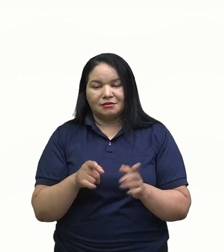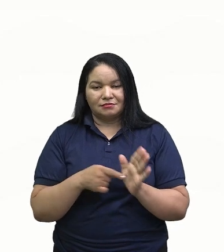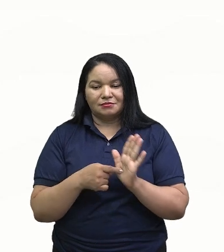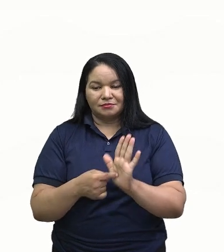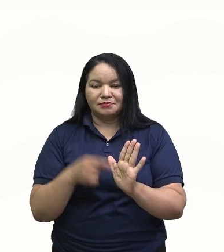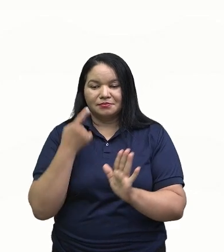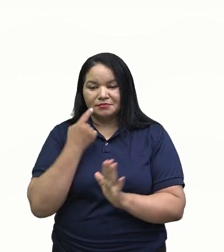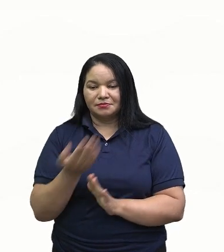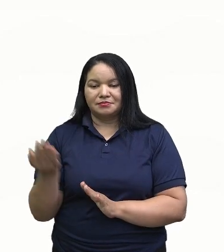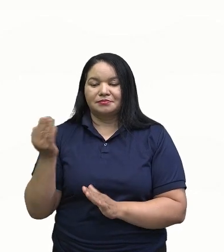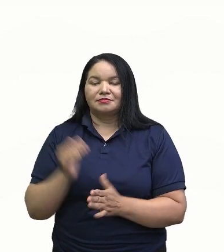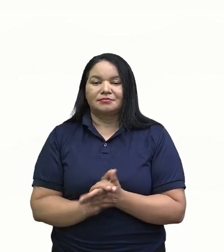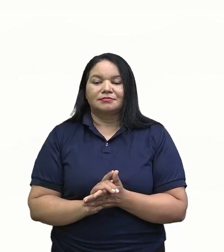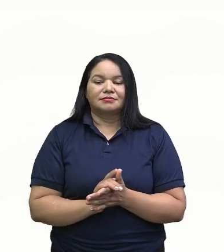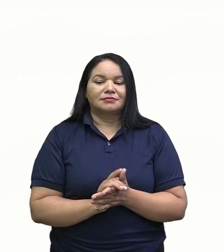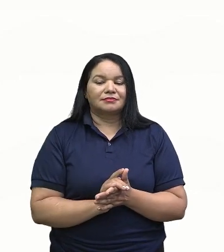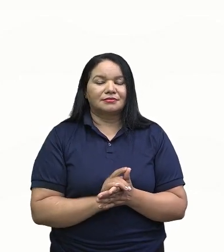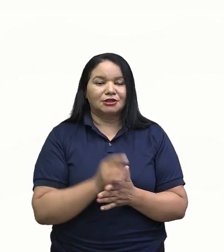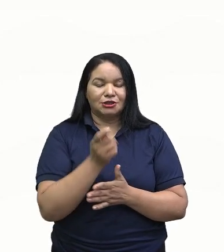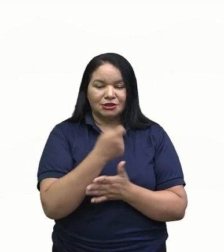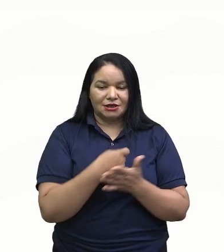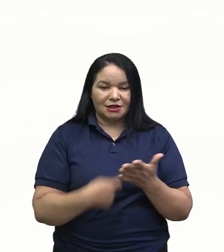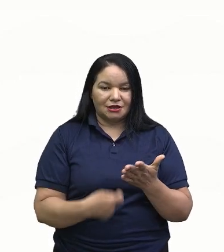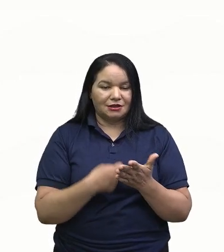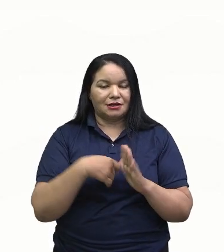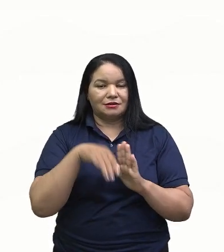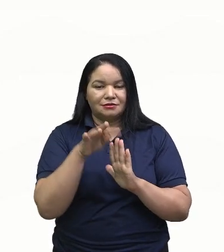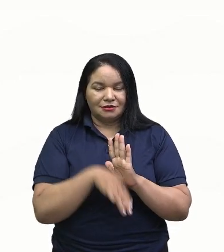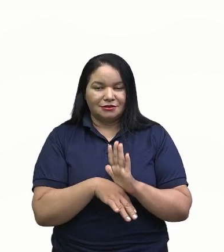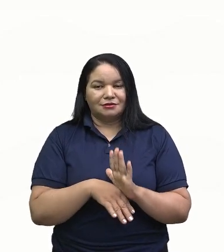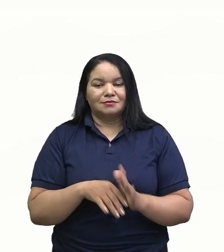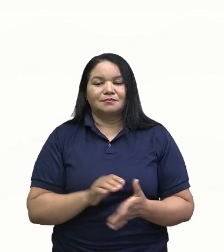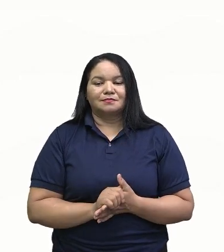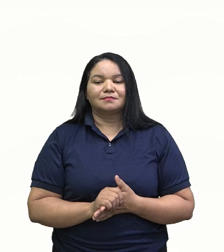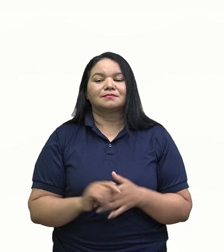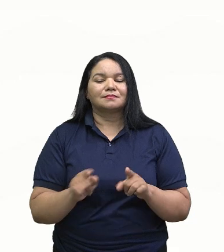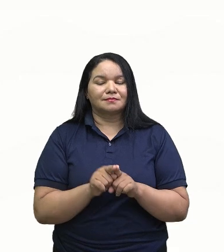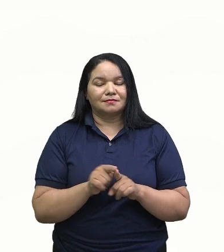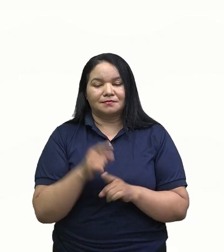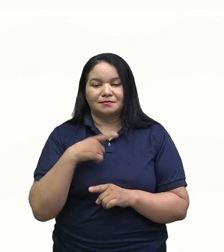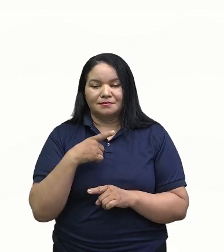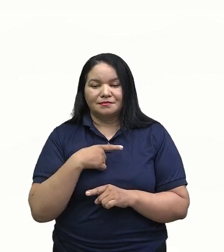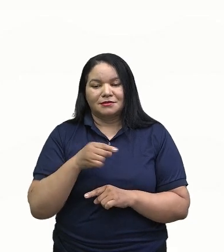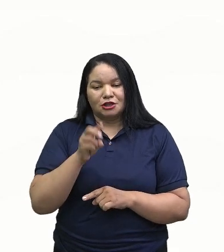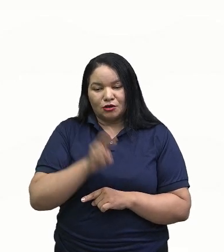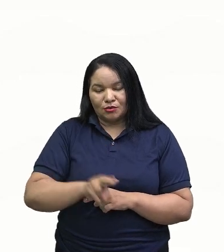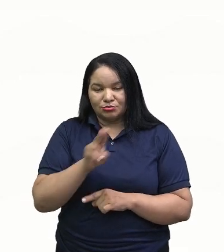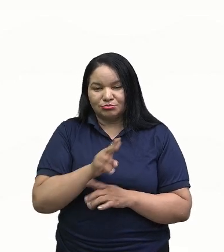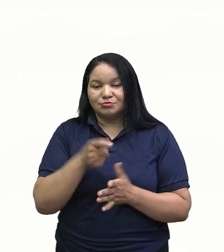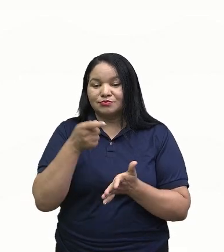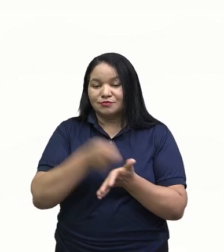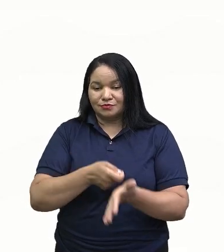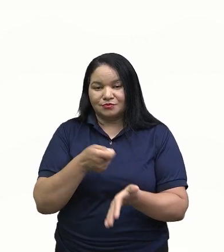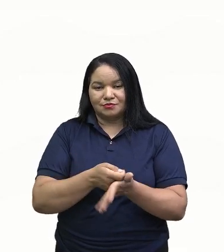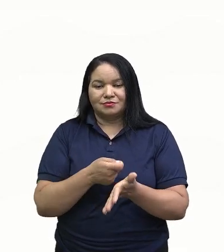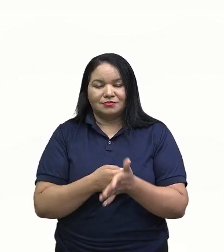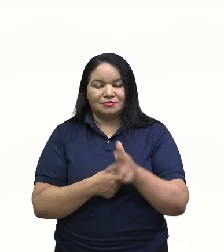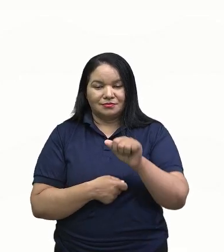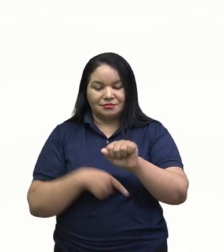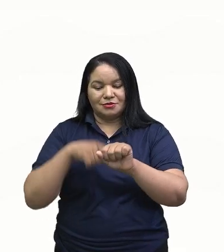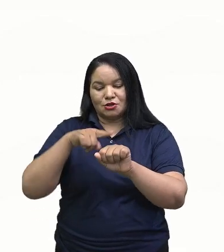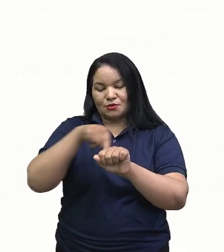exatamente escritas no texto. Então, dessa forma, haverá o uso obrigatório da